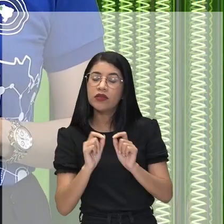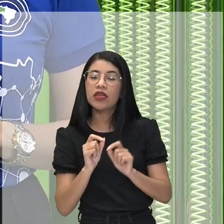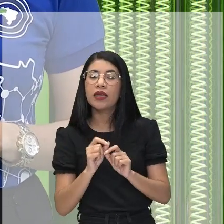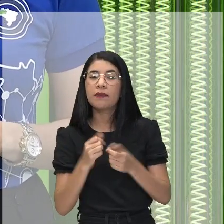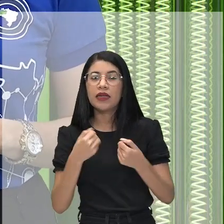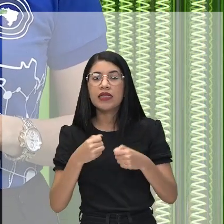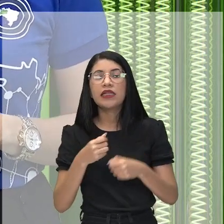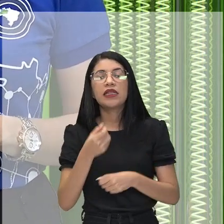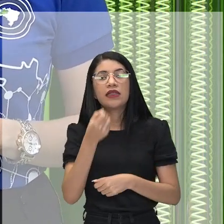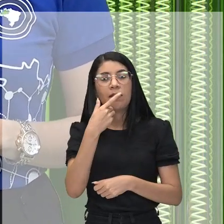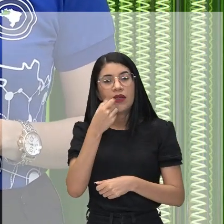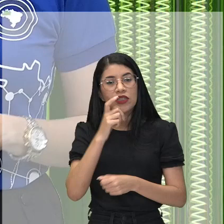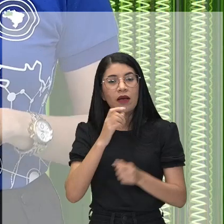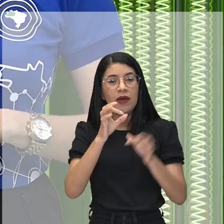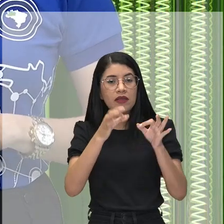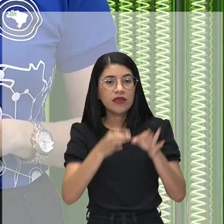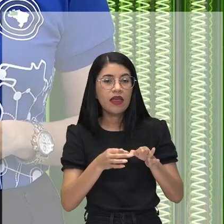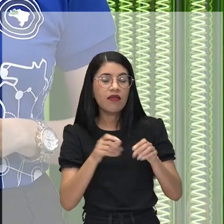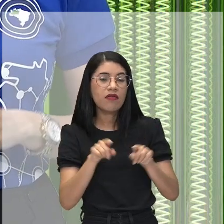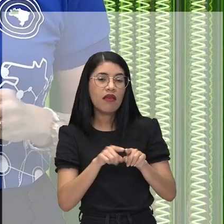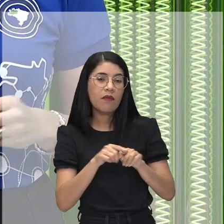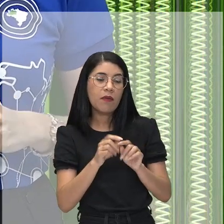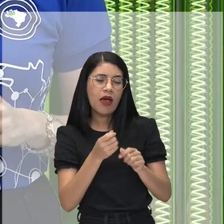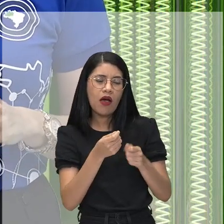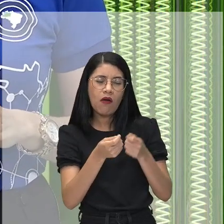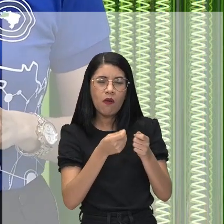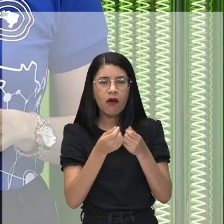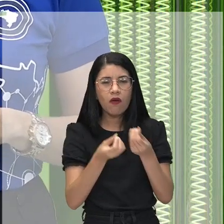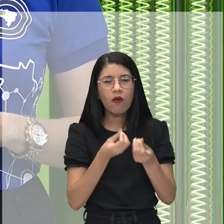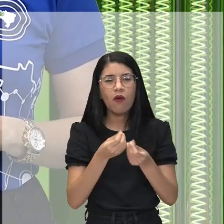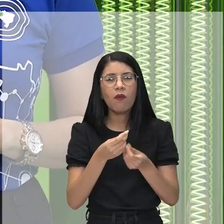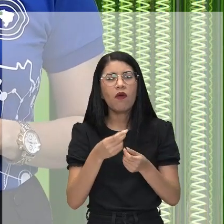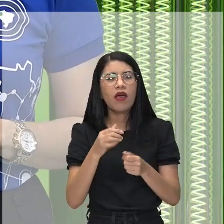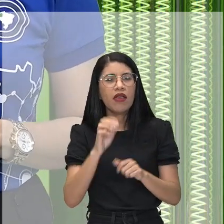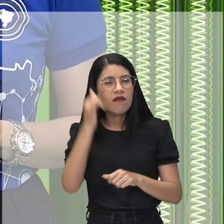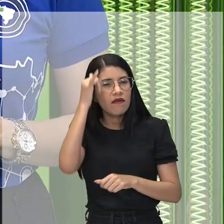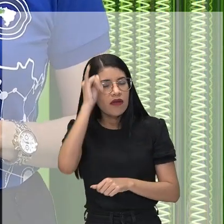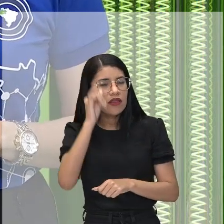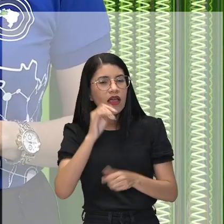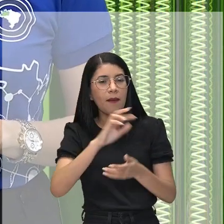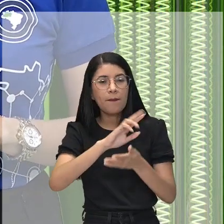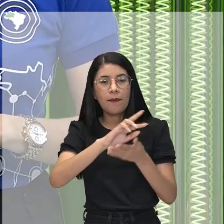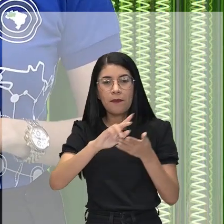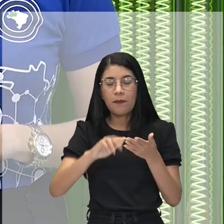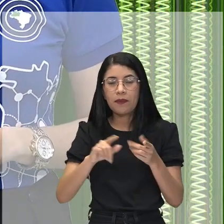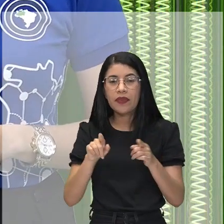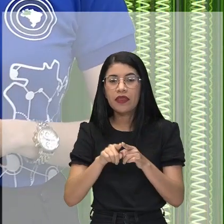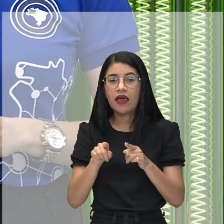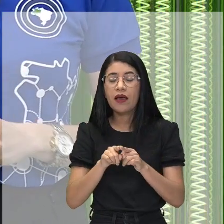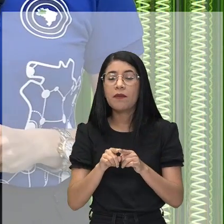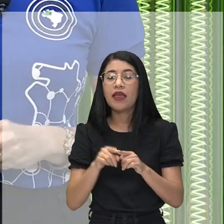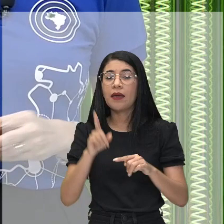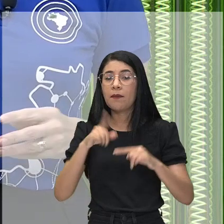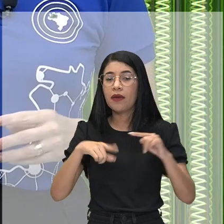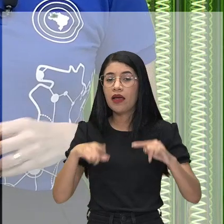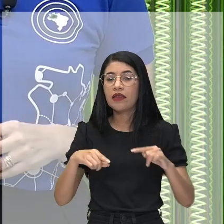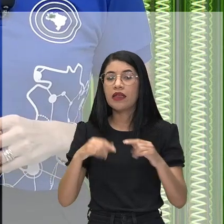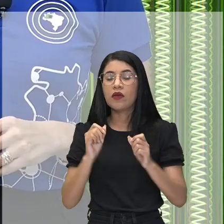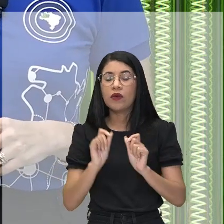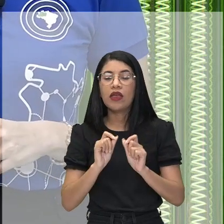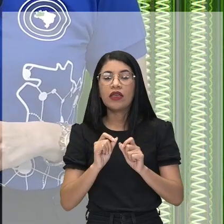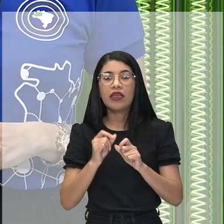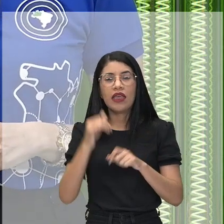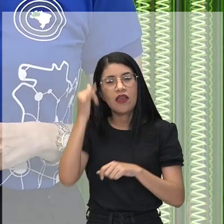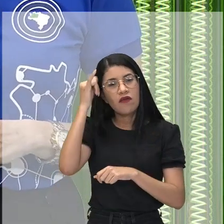antiparasitários externos que nos permitam controlar não apenas pulgas, piolhos e carrapatos, mas também produtos com efeitos